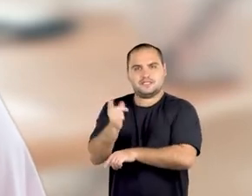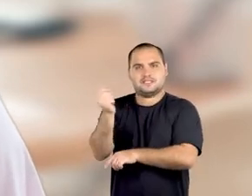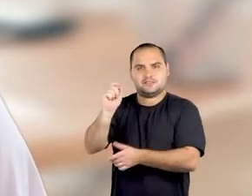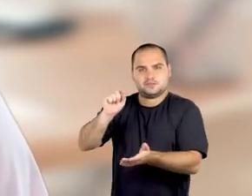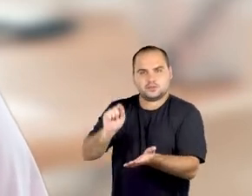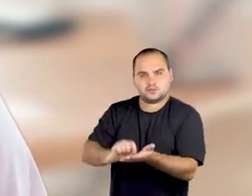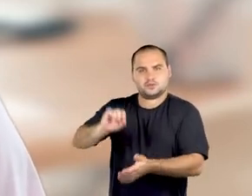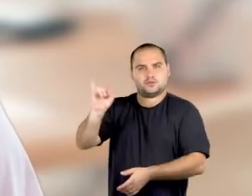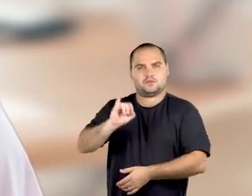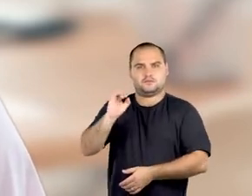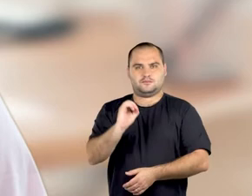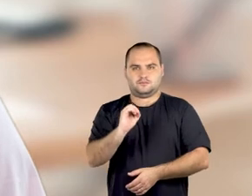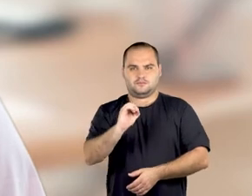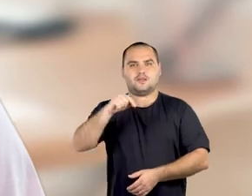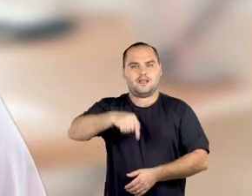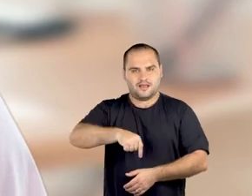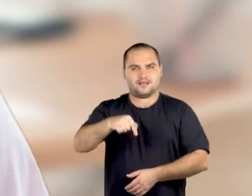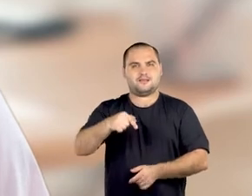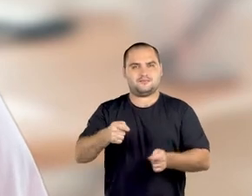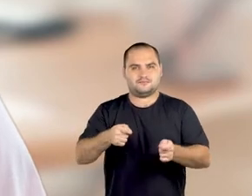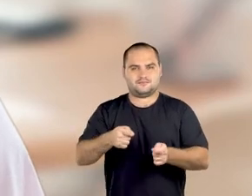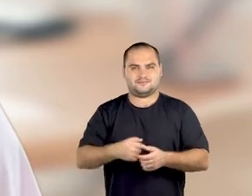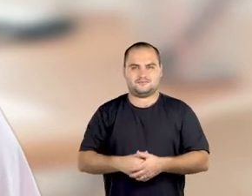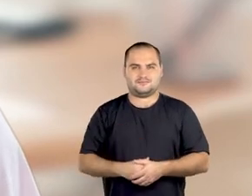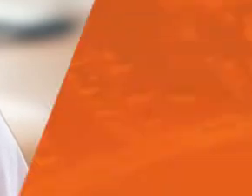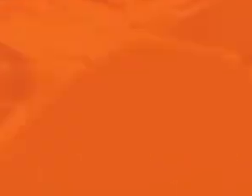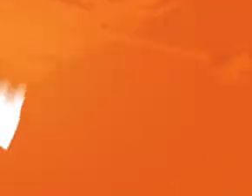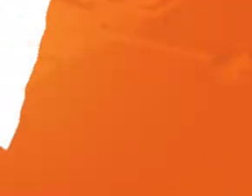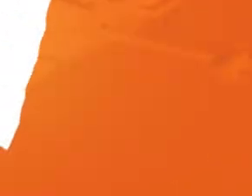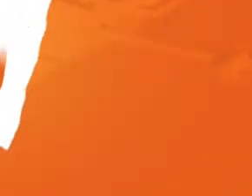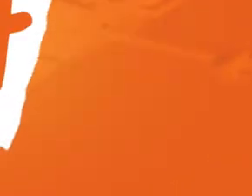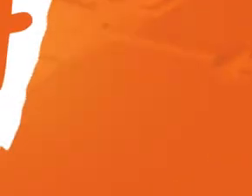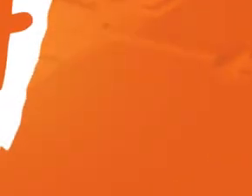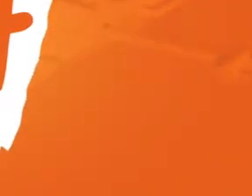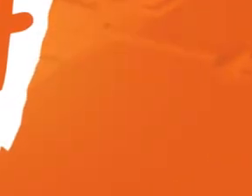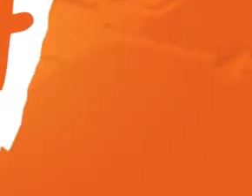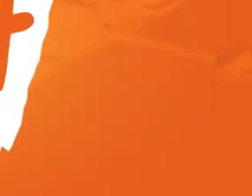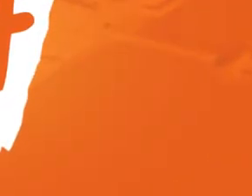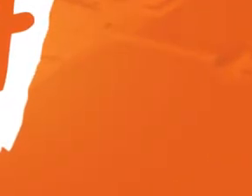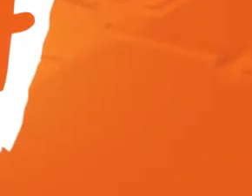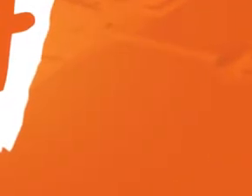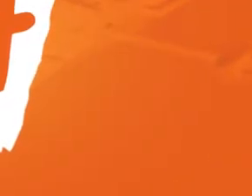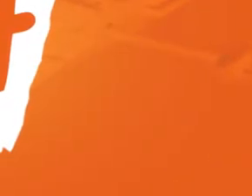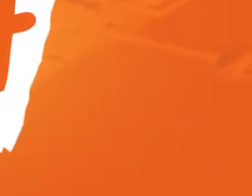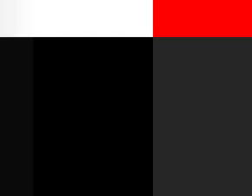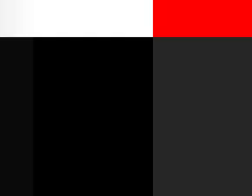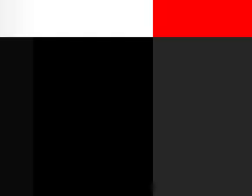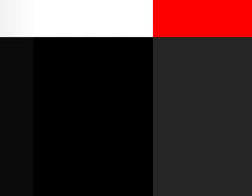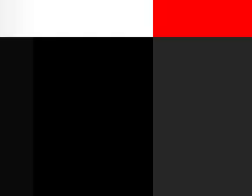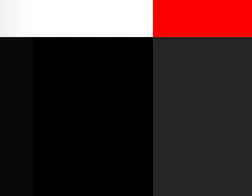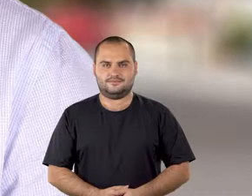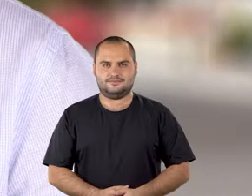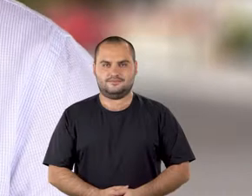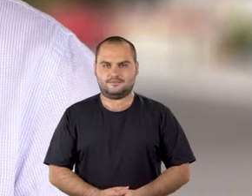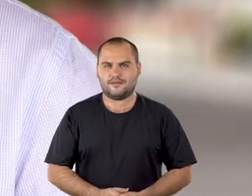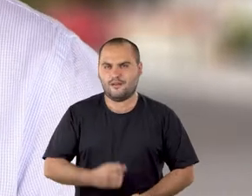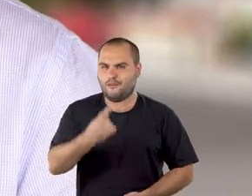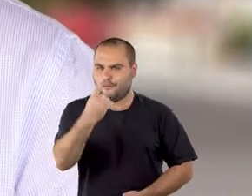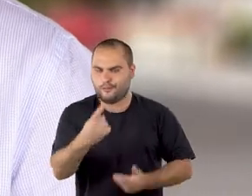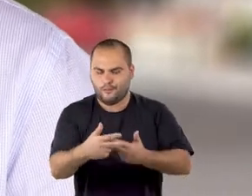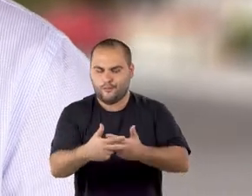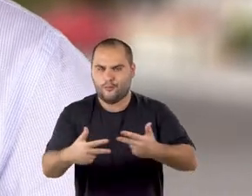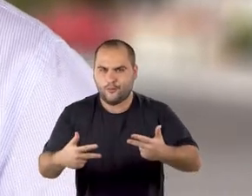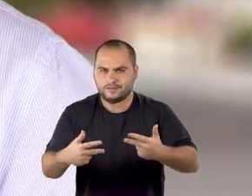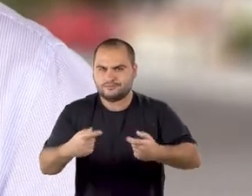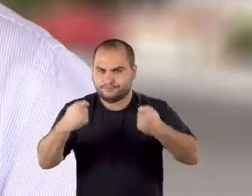MEIs, terão empréstimos a juros zero para os seus negócios. É 77. Se tem algo